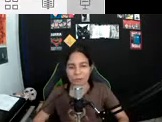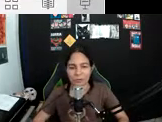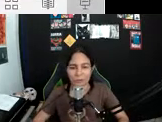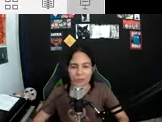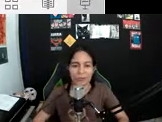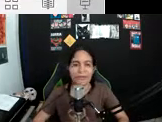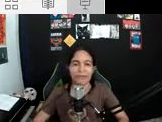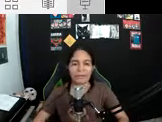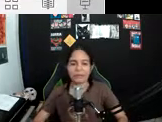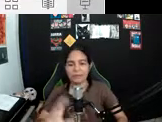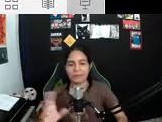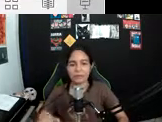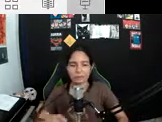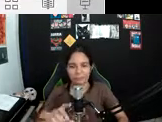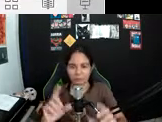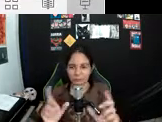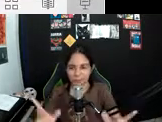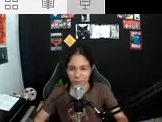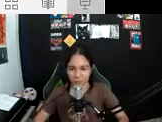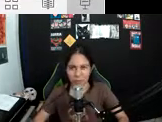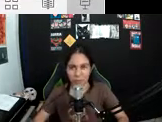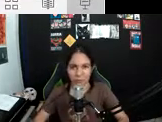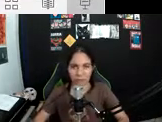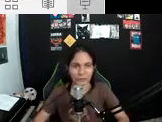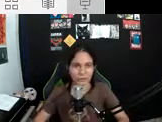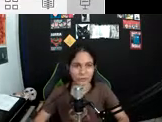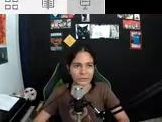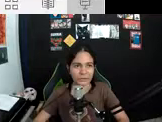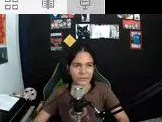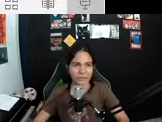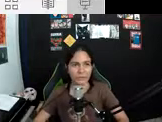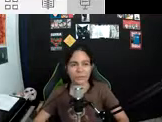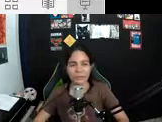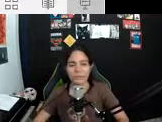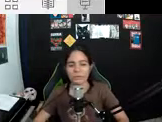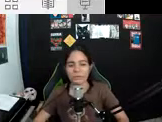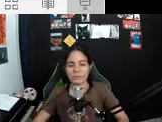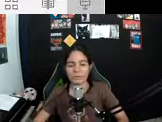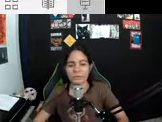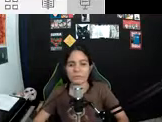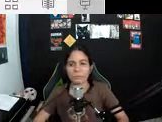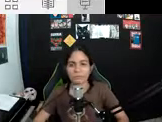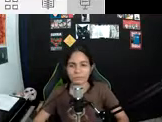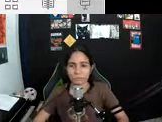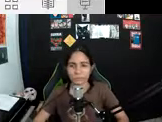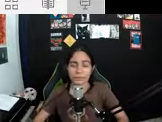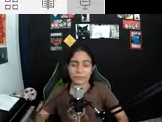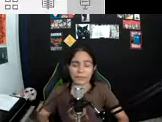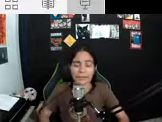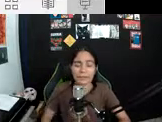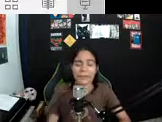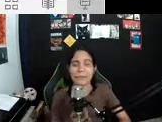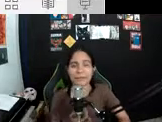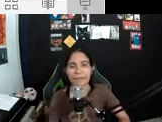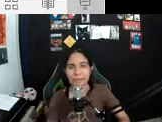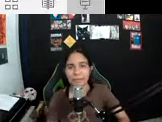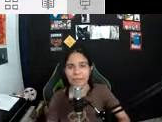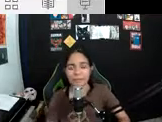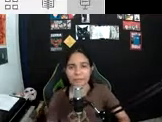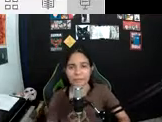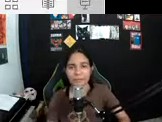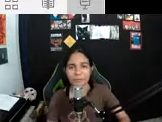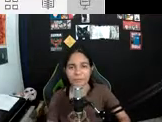de suas tradições. Aqui, né, só um trechozinho aqui do juramento de vocês, mas